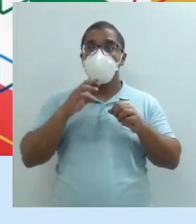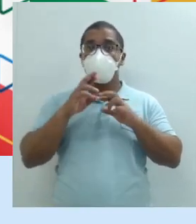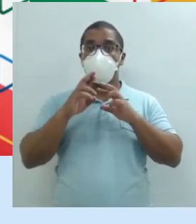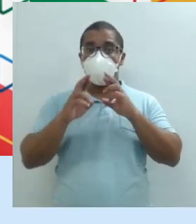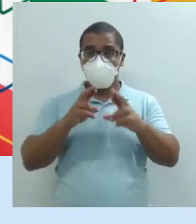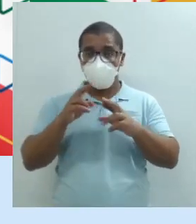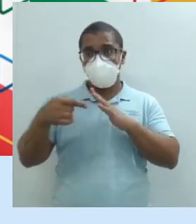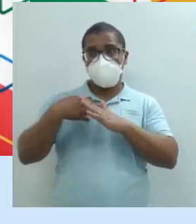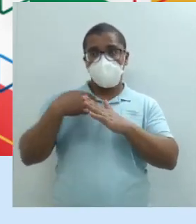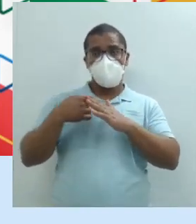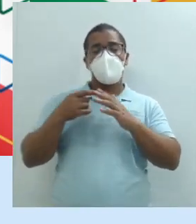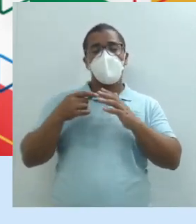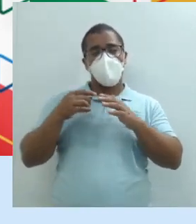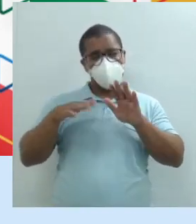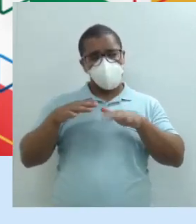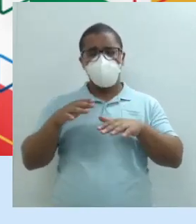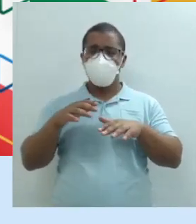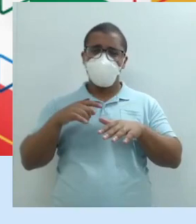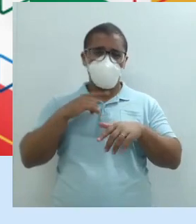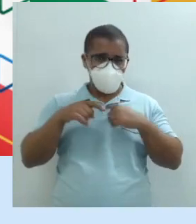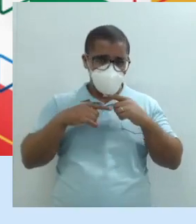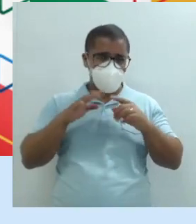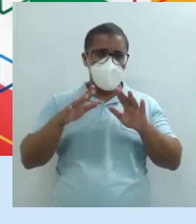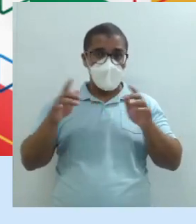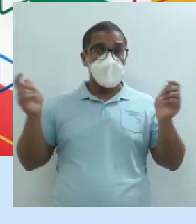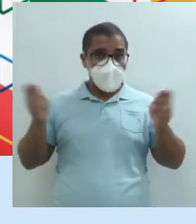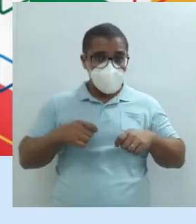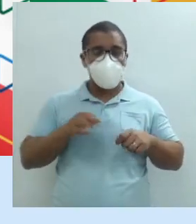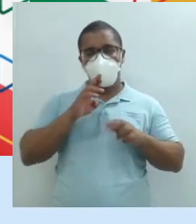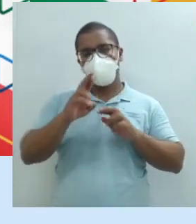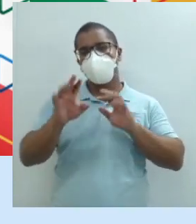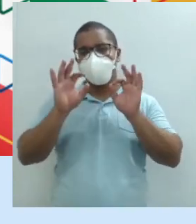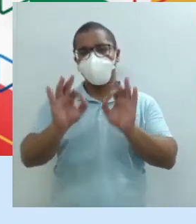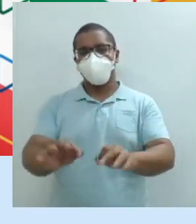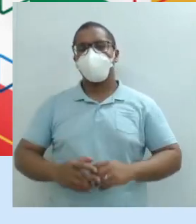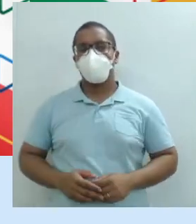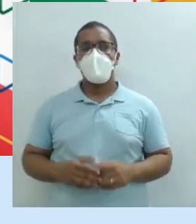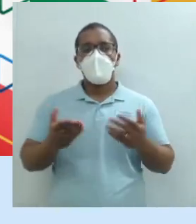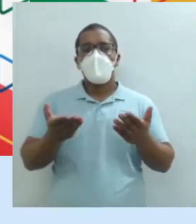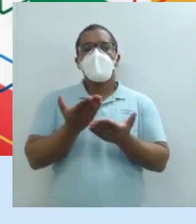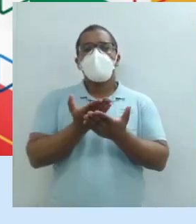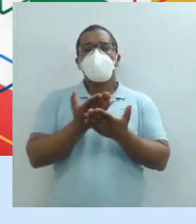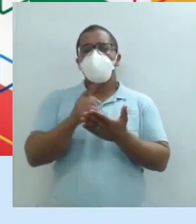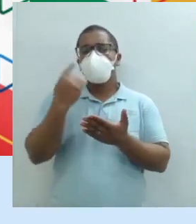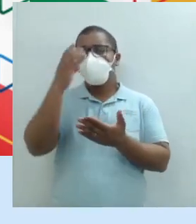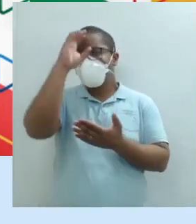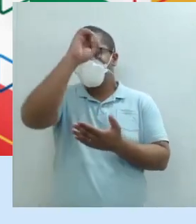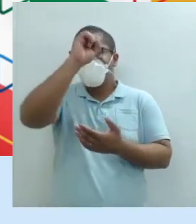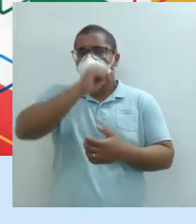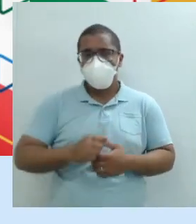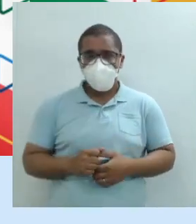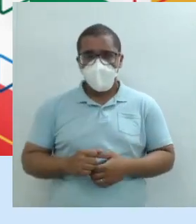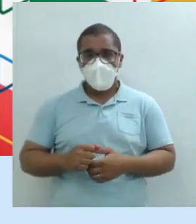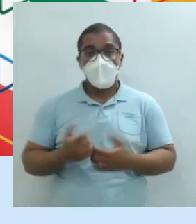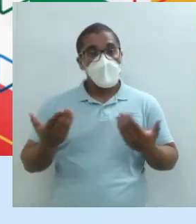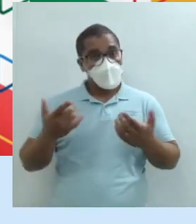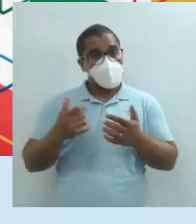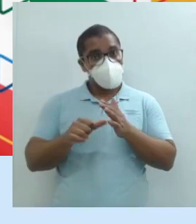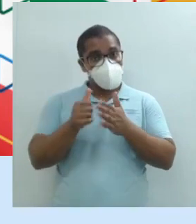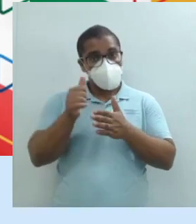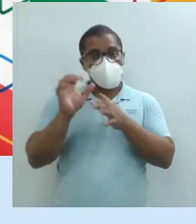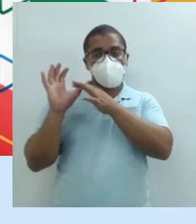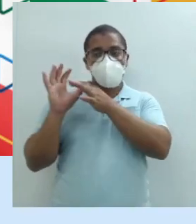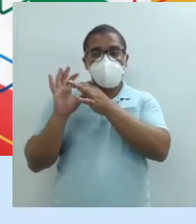respondo. E é isso, vamos embora ver o que a gente vai ver hoje aqui na aula. Primeiro a gente vai